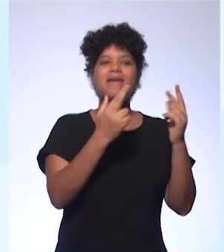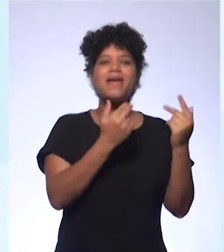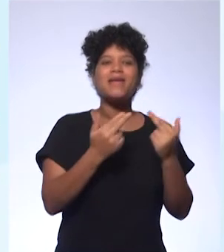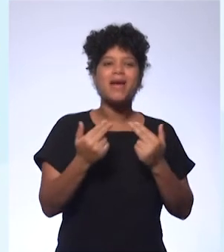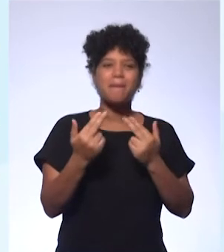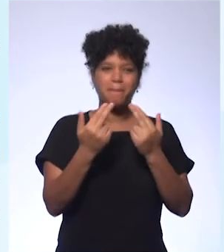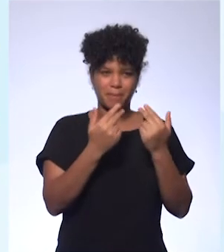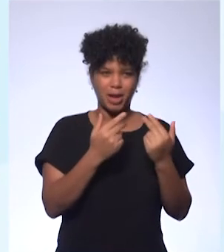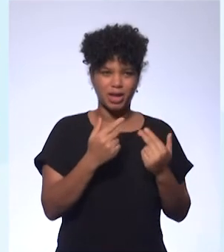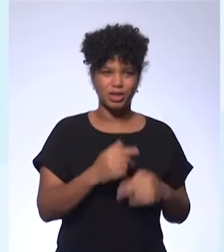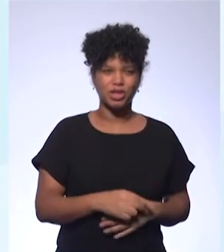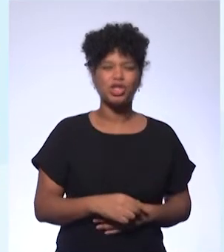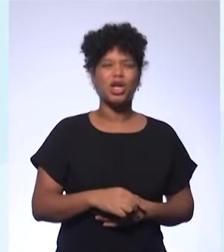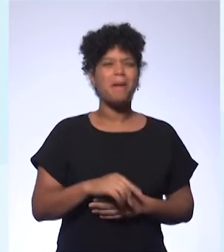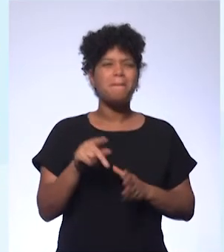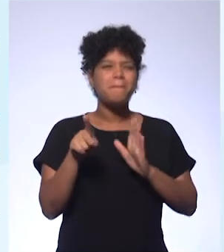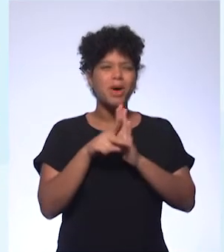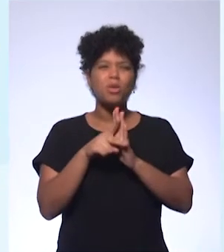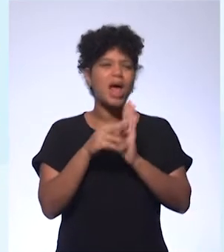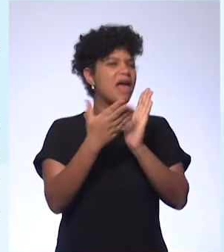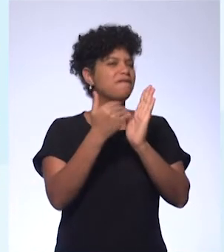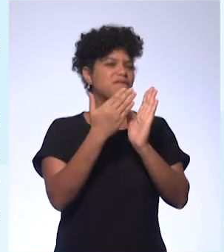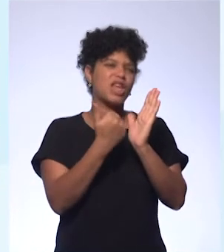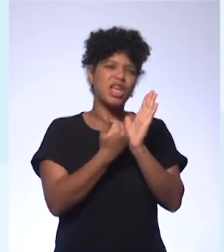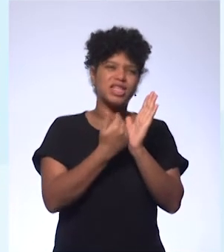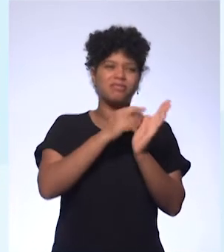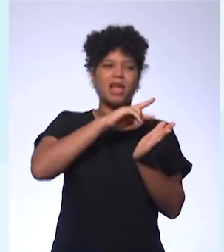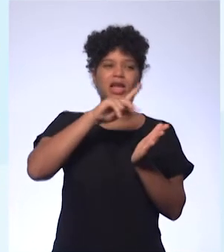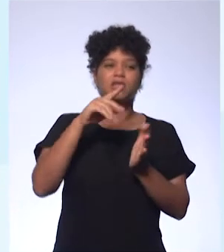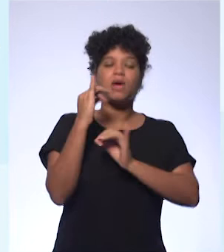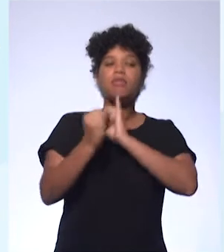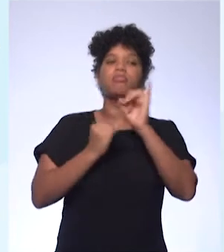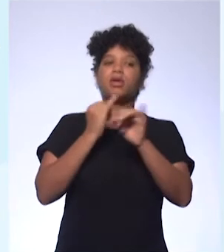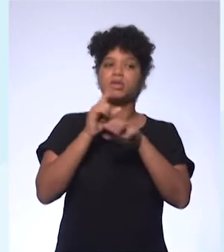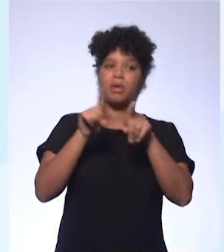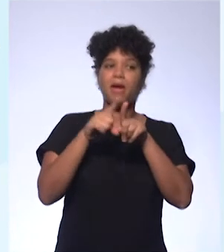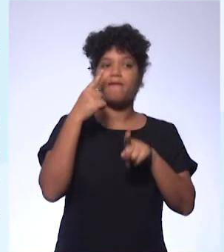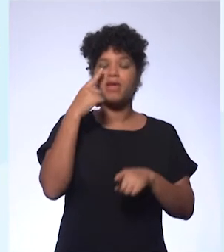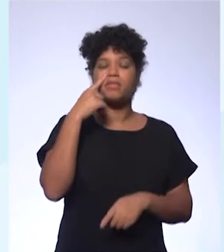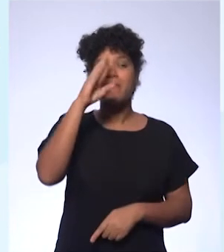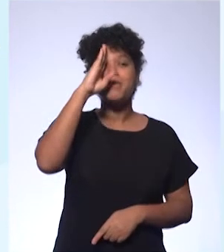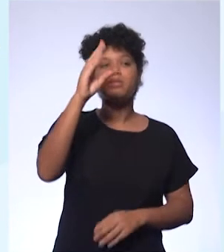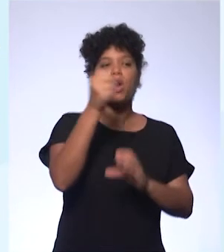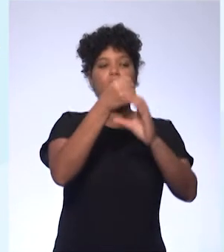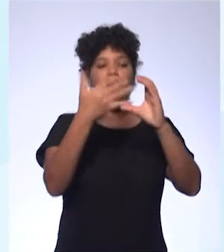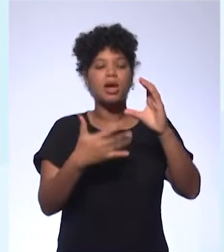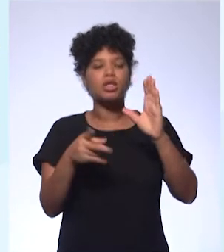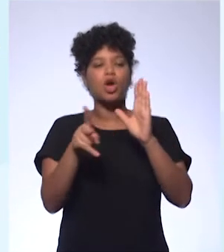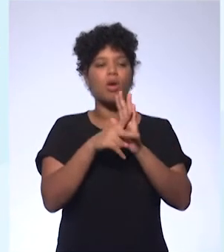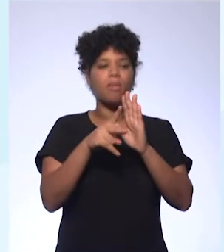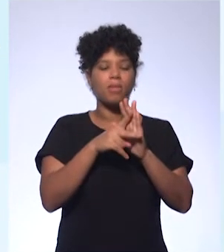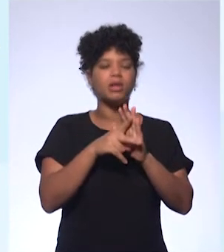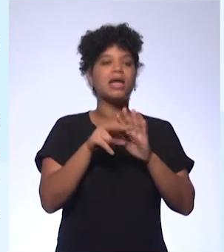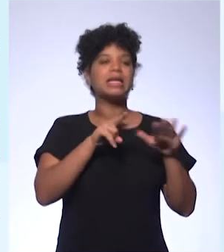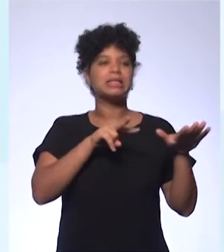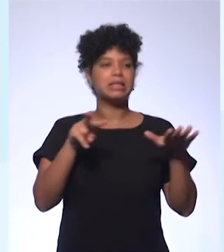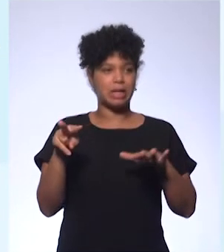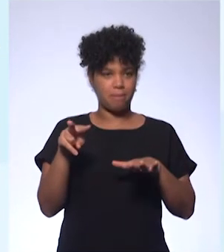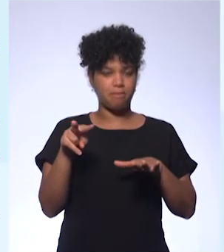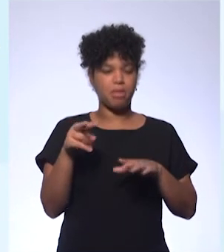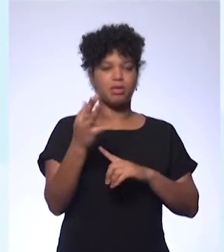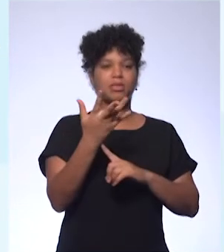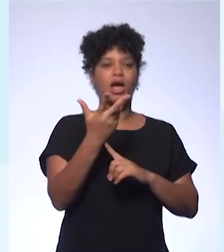internet também, né? O que vocês tiverem à mão aí, sobre quais são as principais características da arte moderna. Em seguida, vocês vão produzir